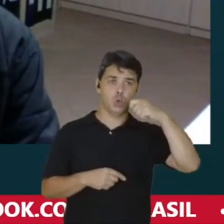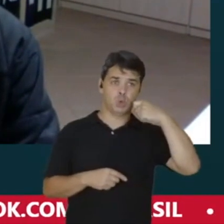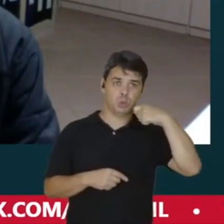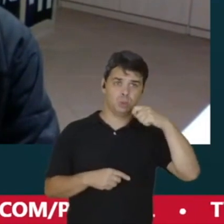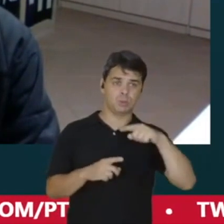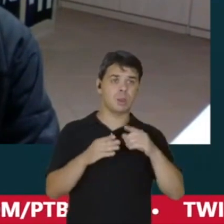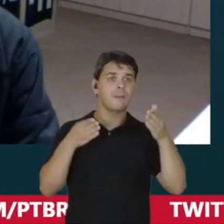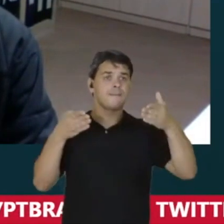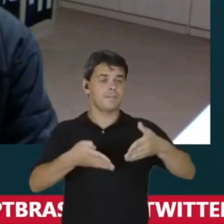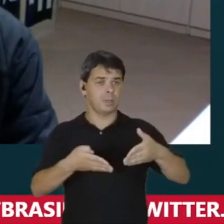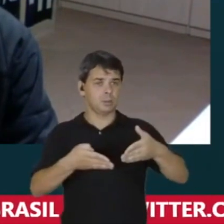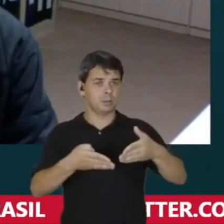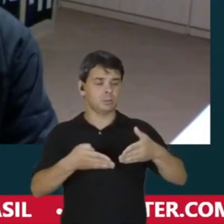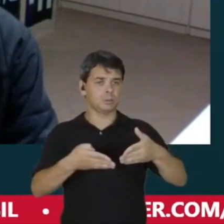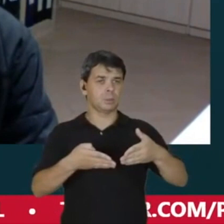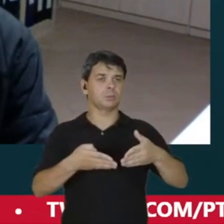que participaram da CPI